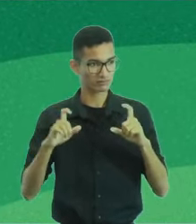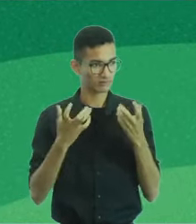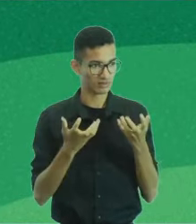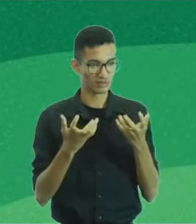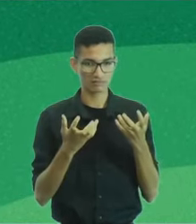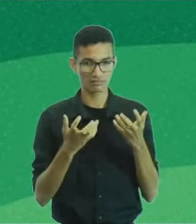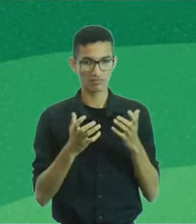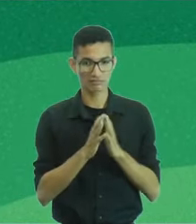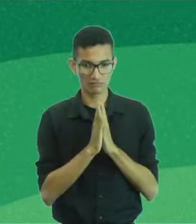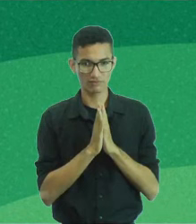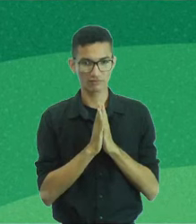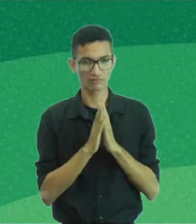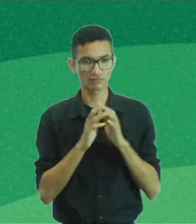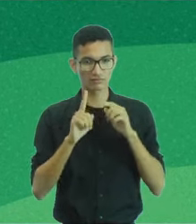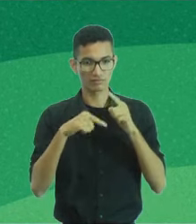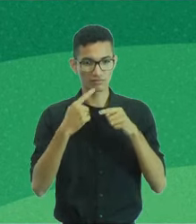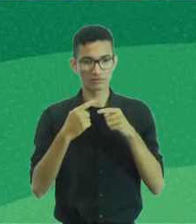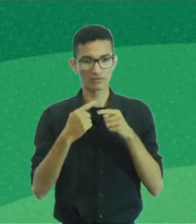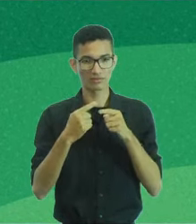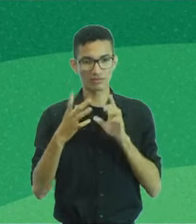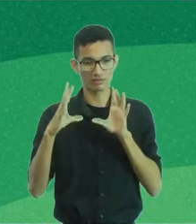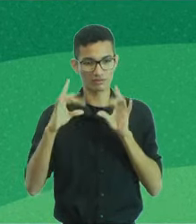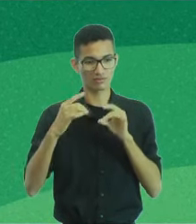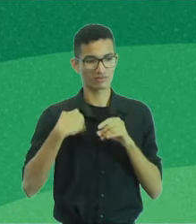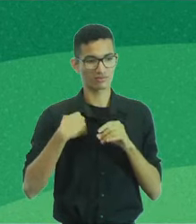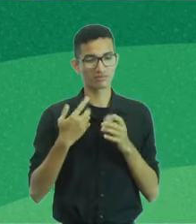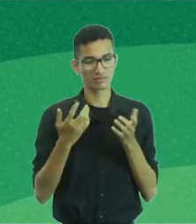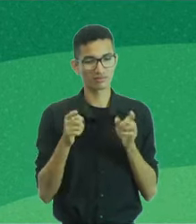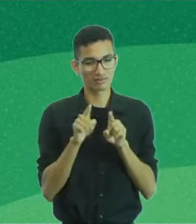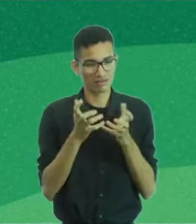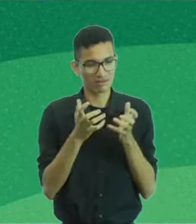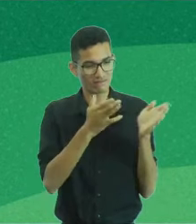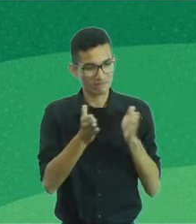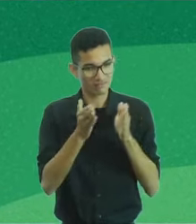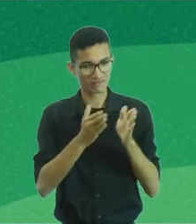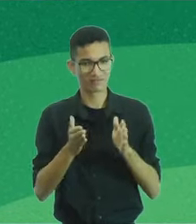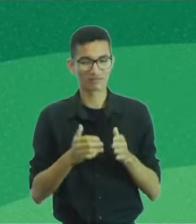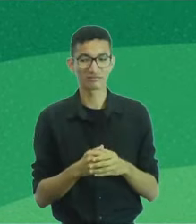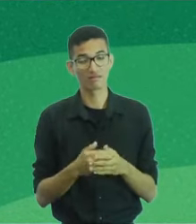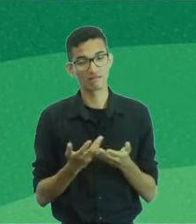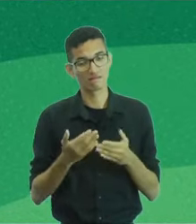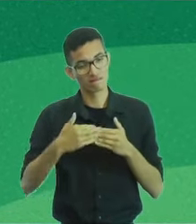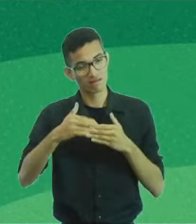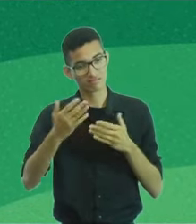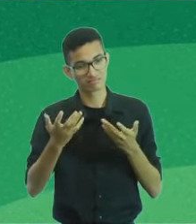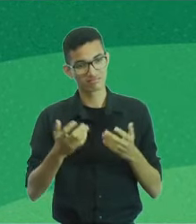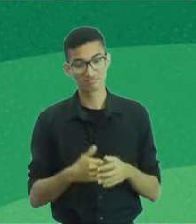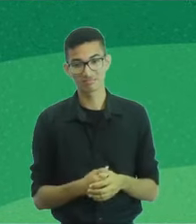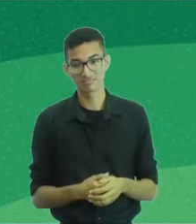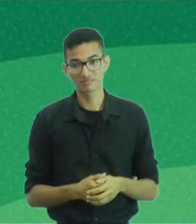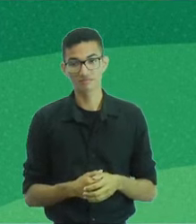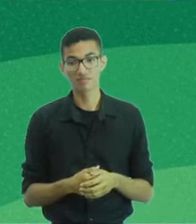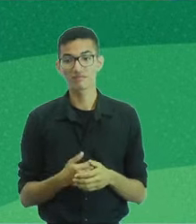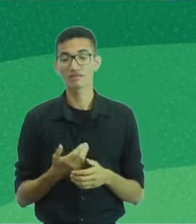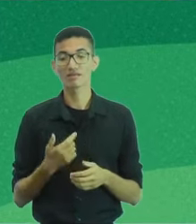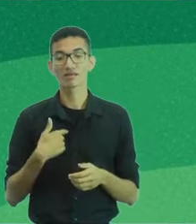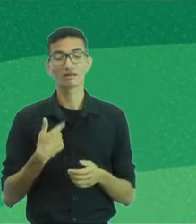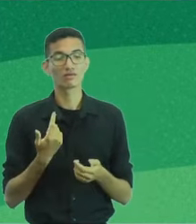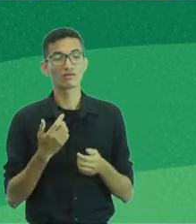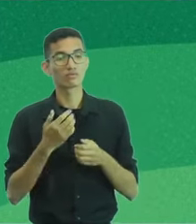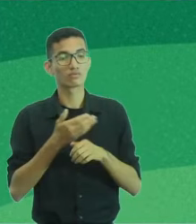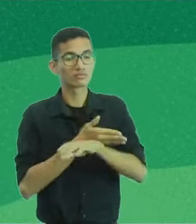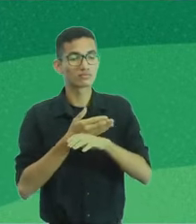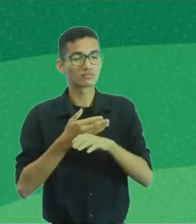por favor me marca eu vou adorar ver porque vai que né ah eu sou livecouder de